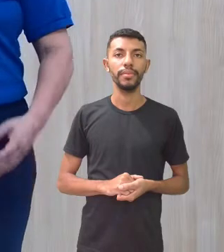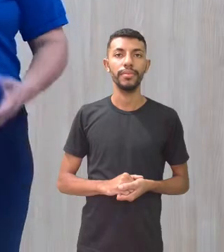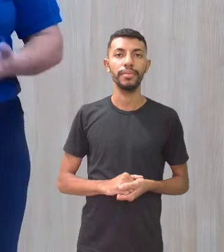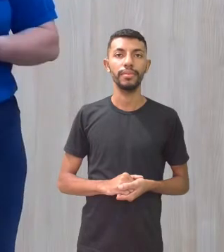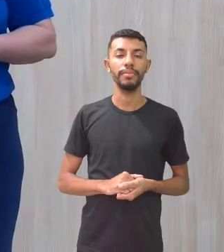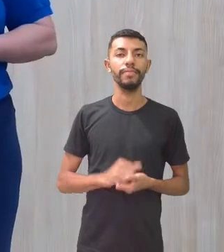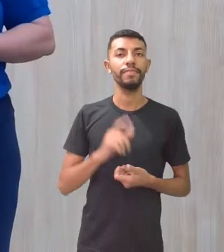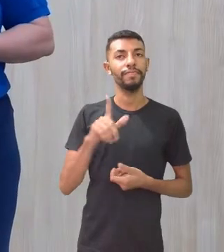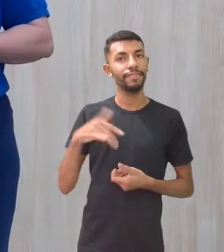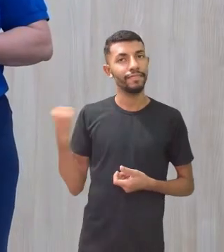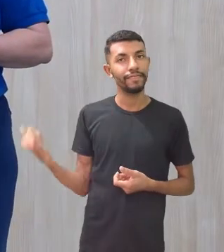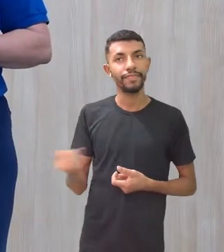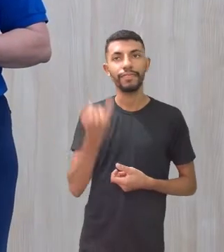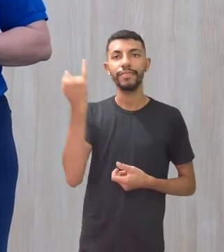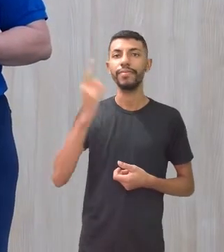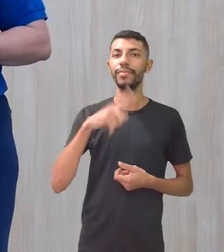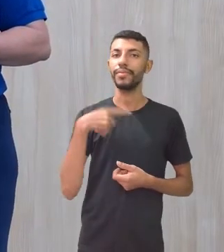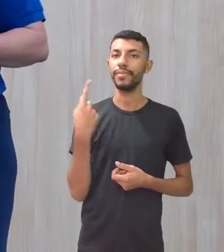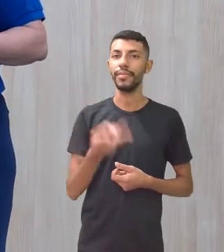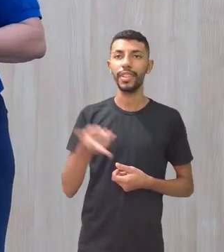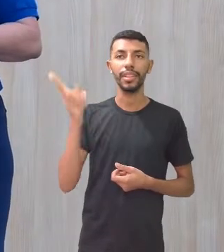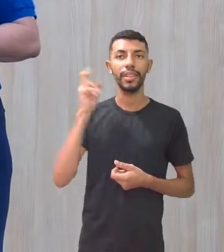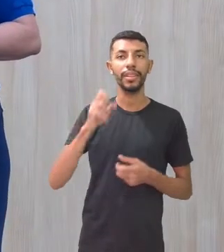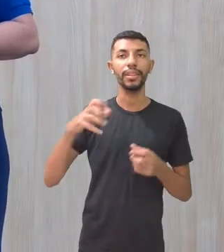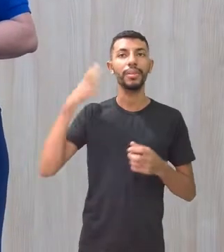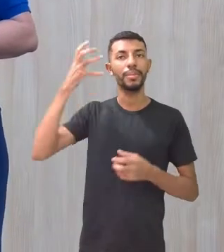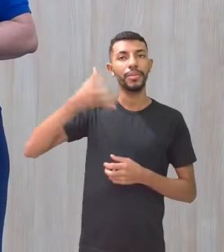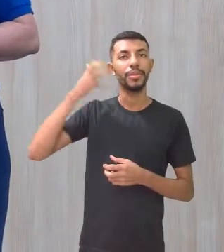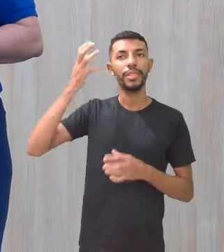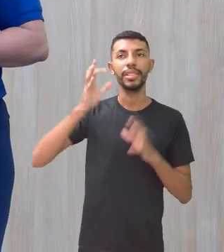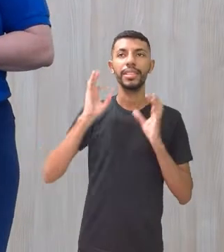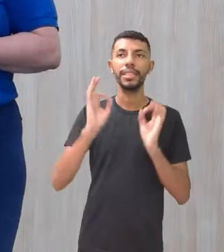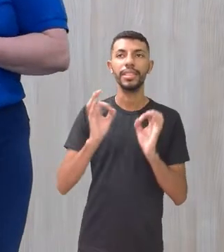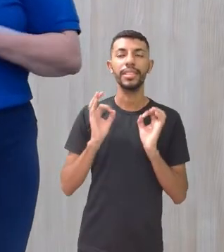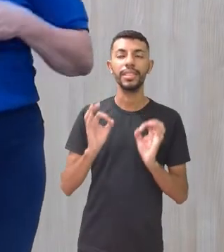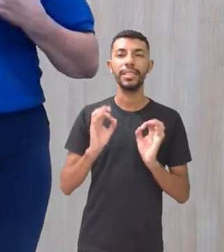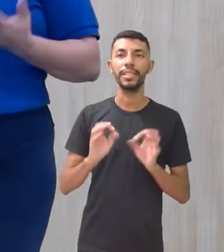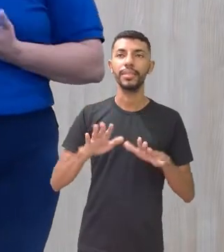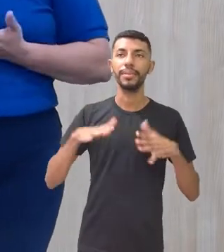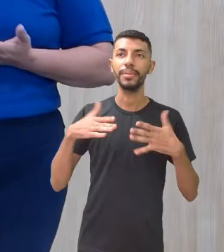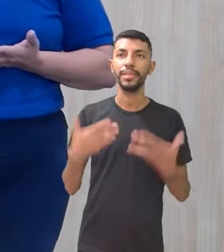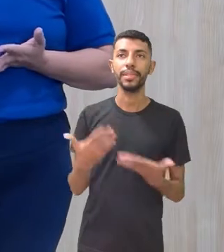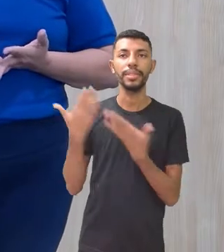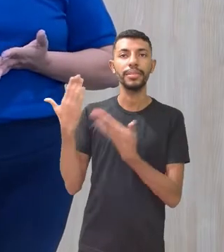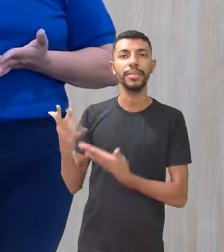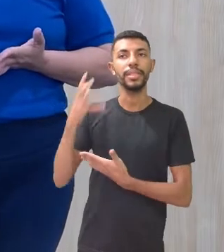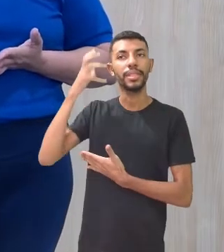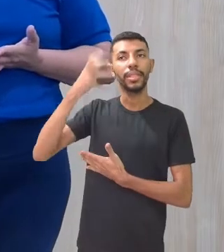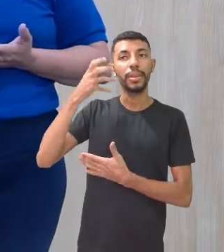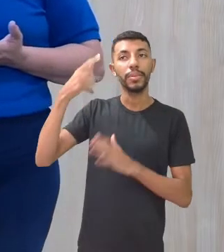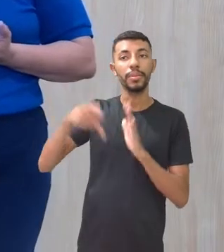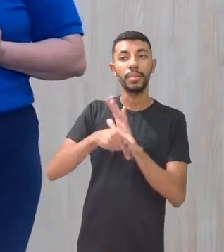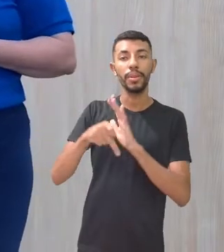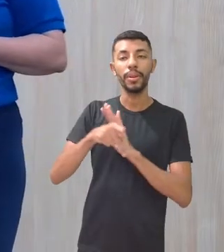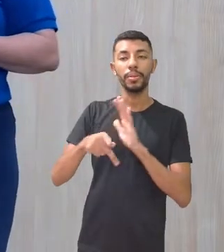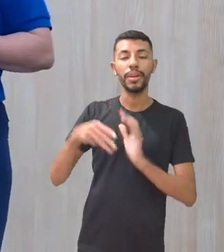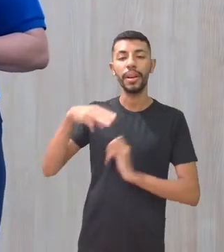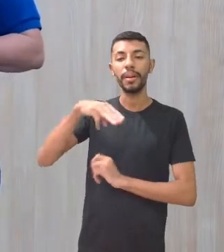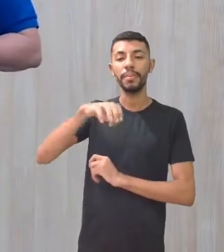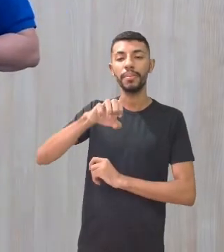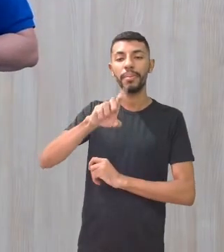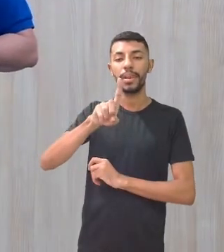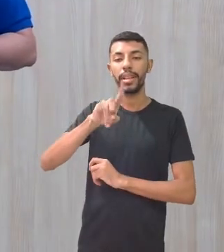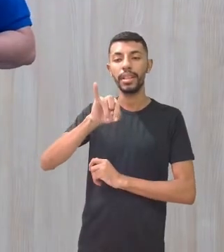É muito importante a gente ouvir música, né? Se a gente está falando de música. Então, essa é uma música medieval, né? Uma música